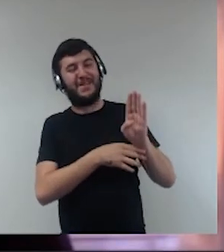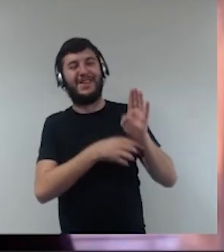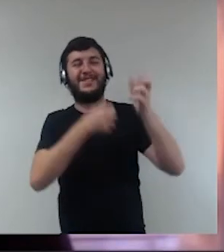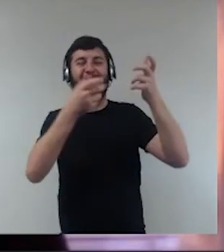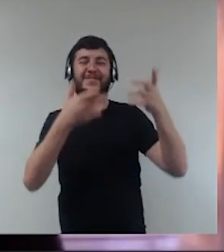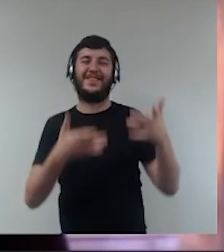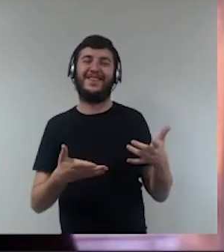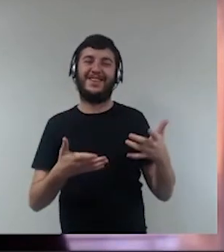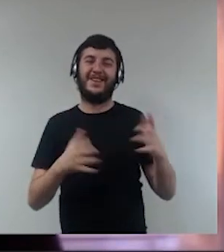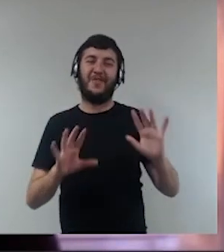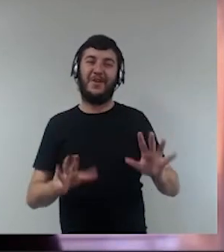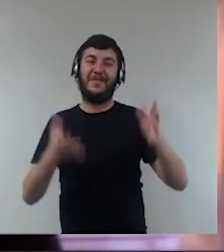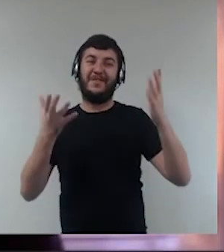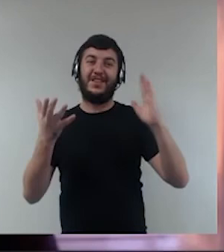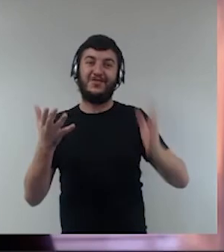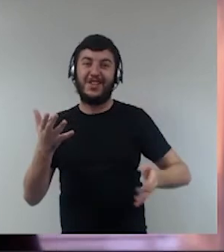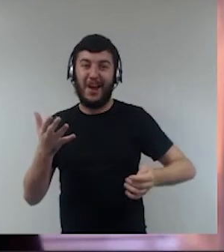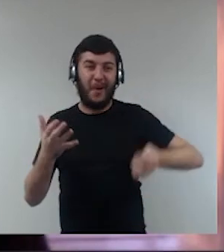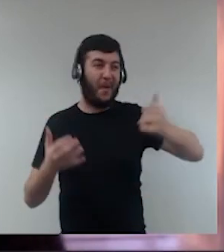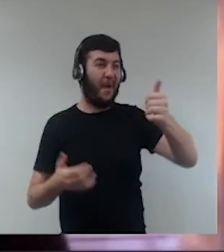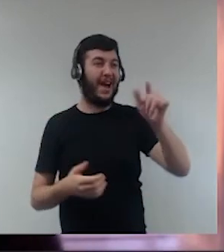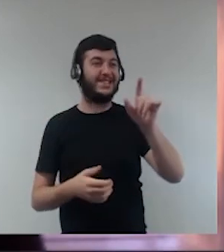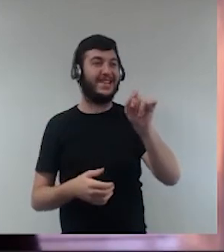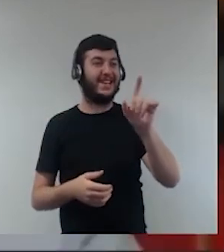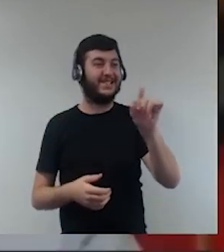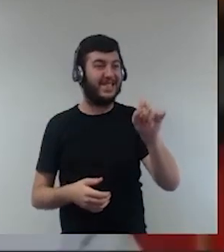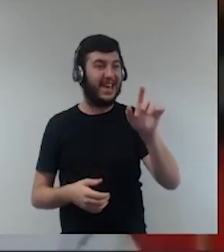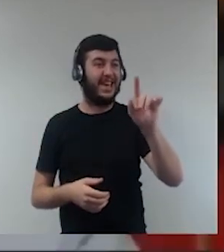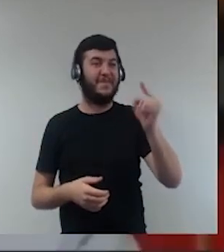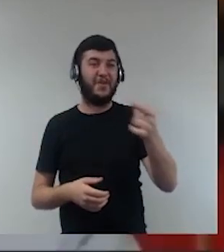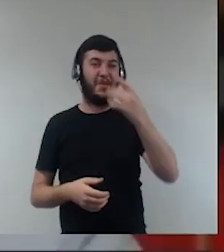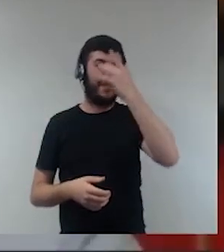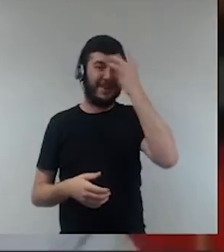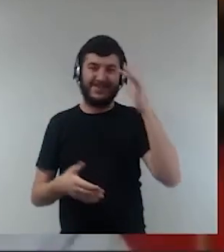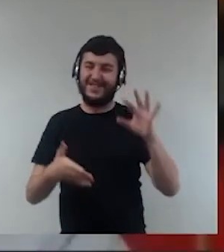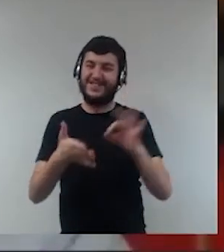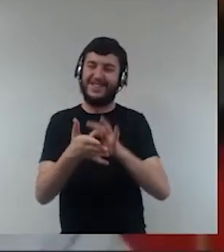o evento já chegou a quase 100 mil inscritos, que é um marco